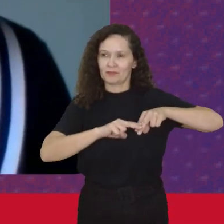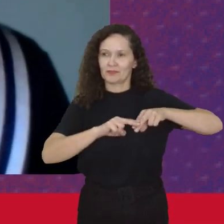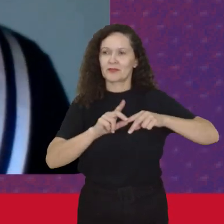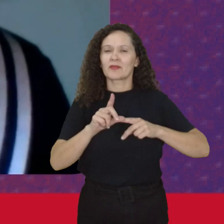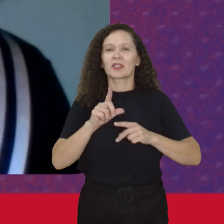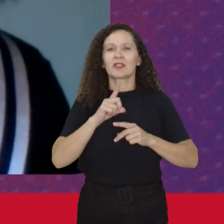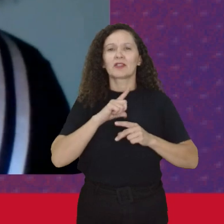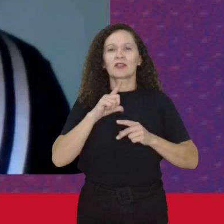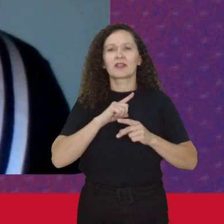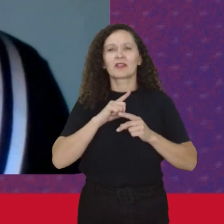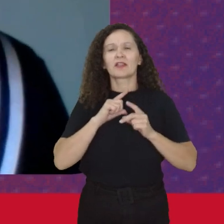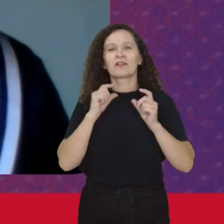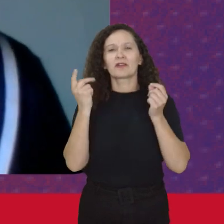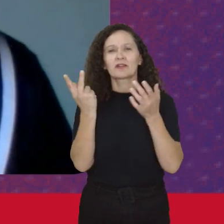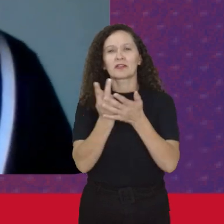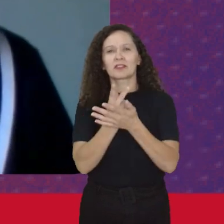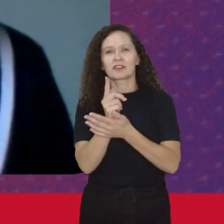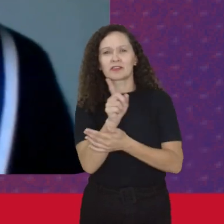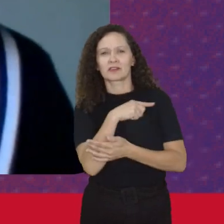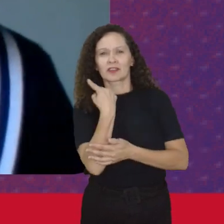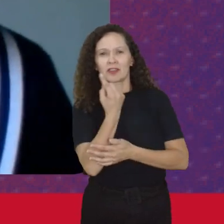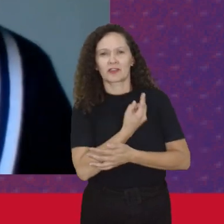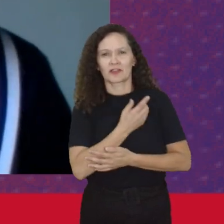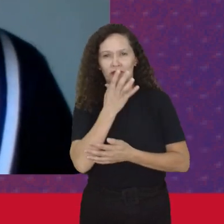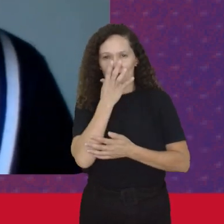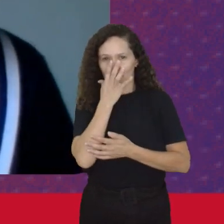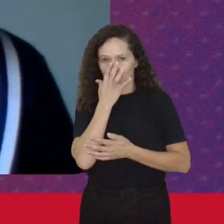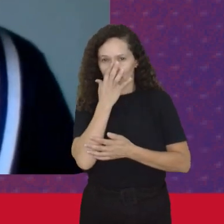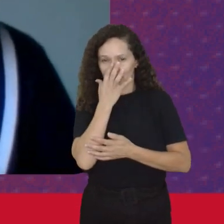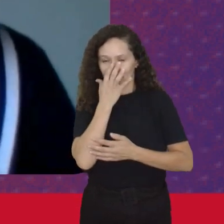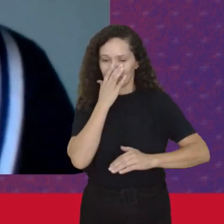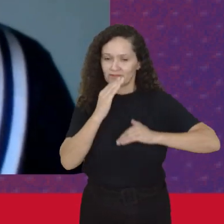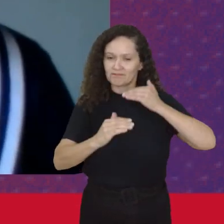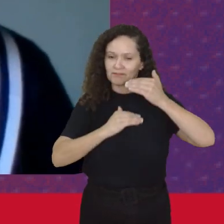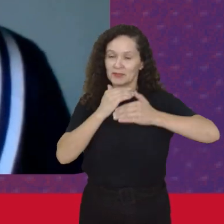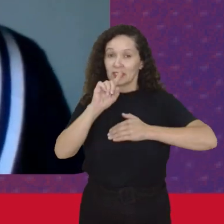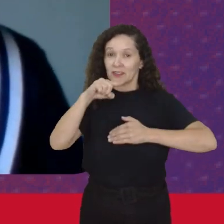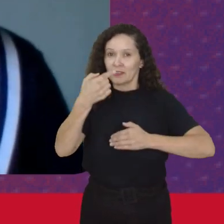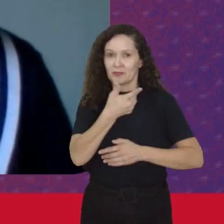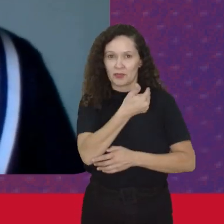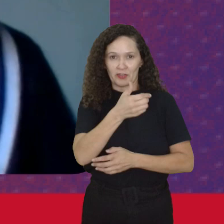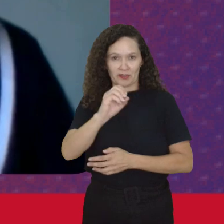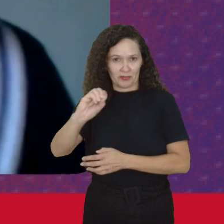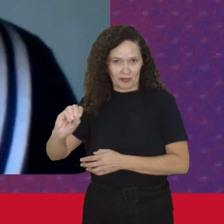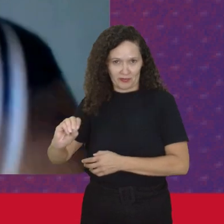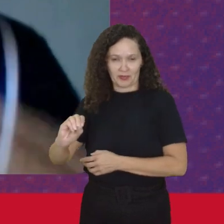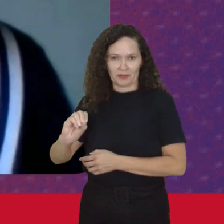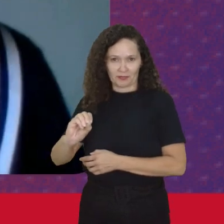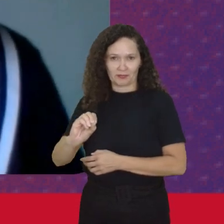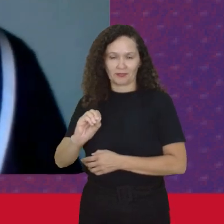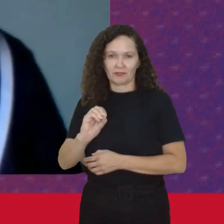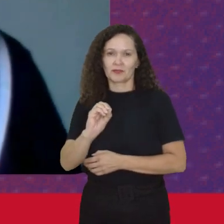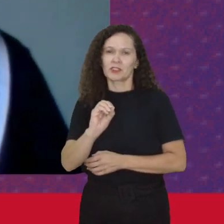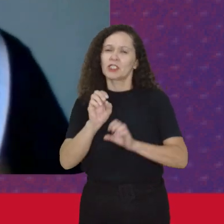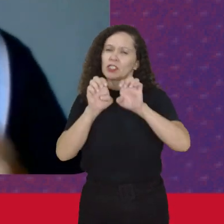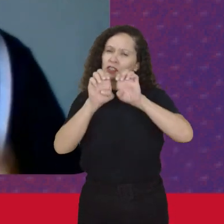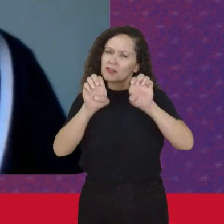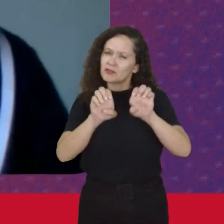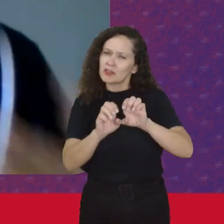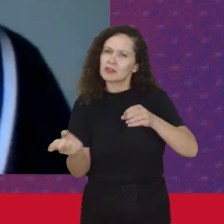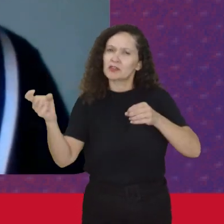Se tornando Acúmulos E nos anos 2000 Quando a gente tem Um processo De rearticulação